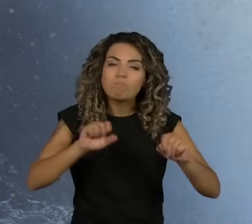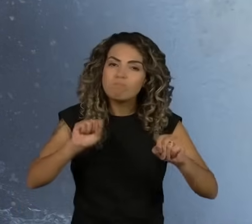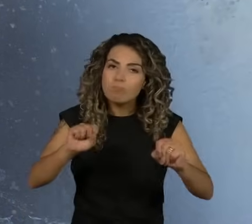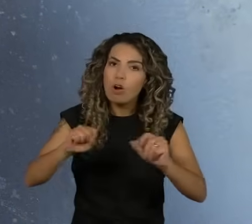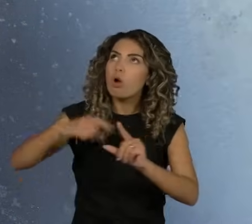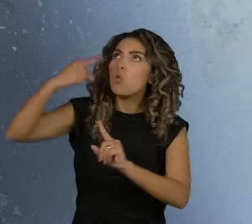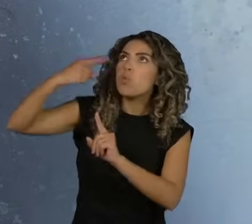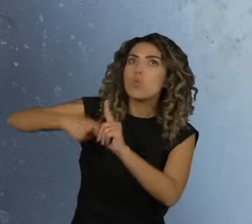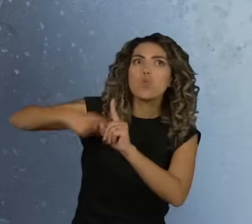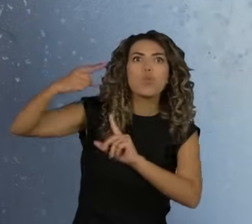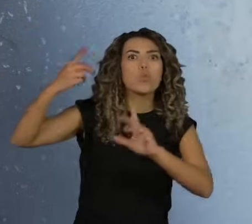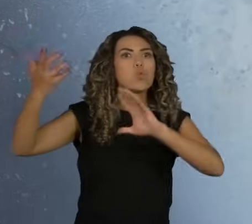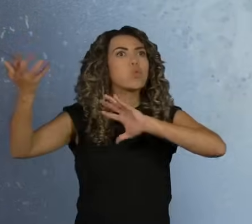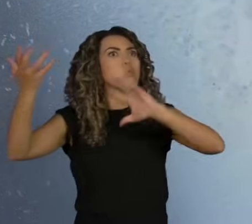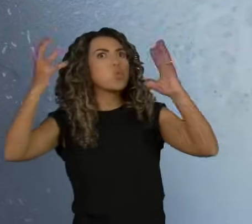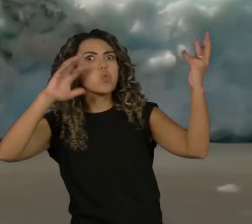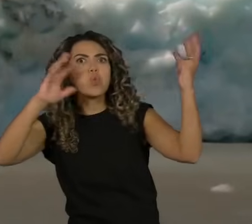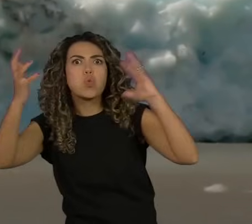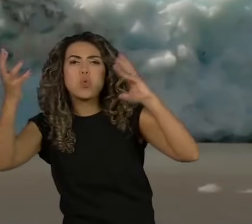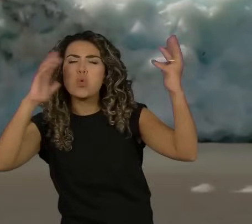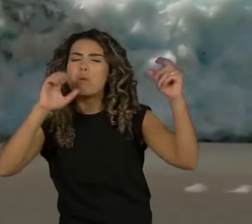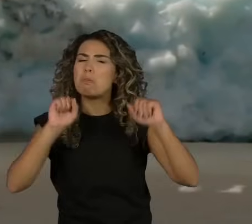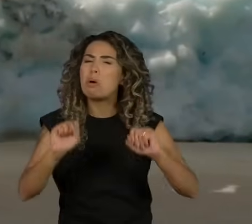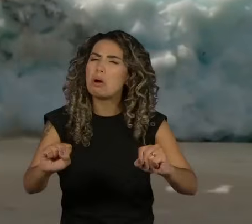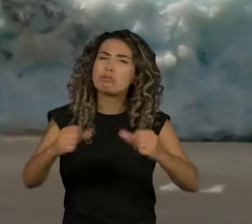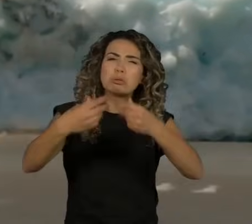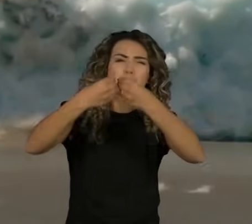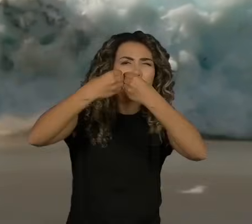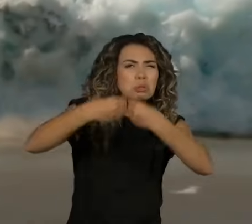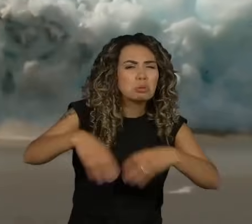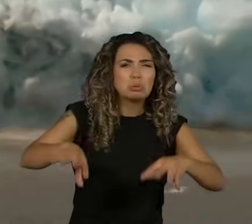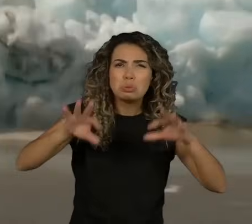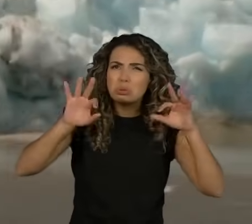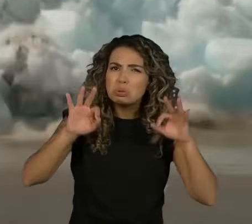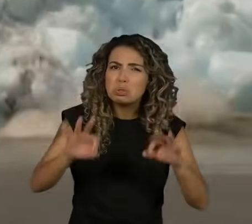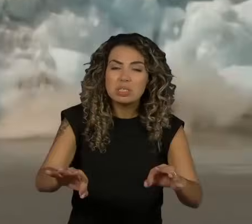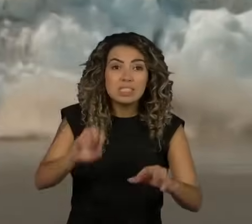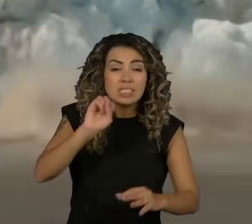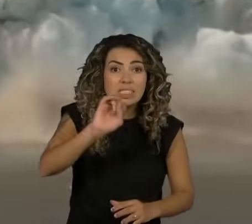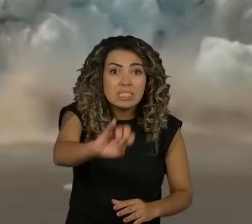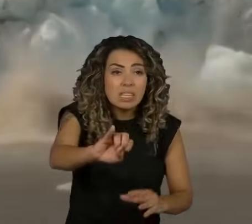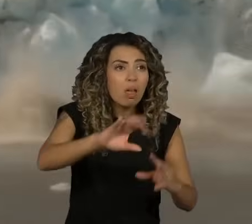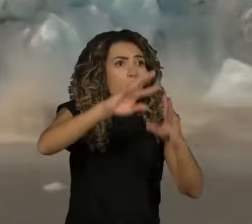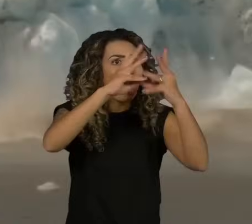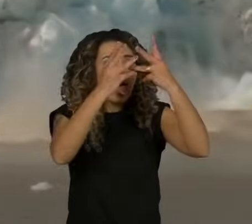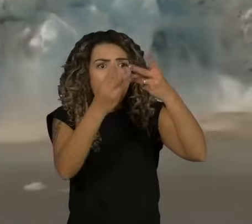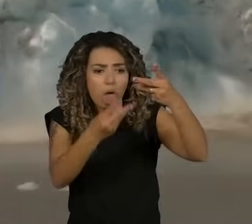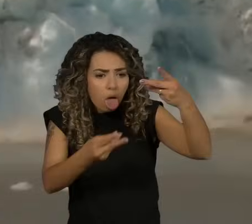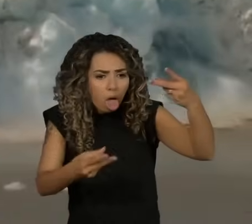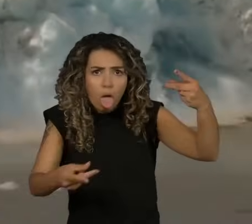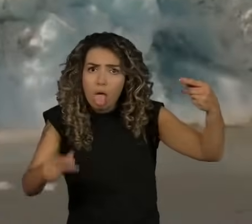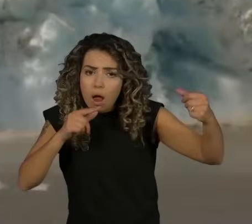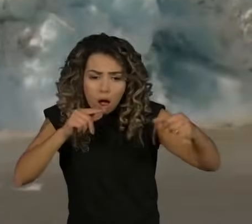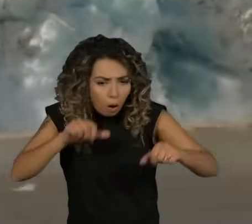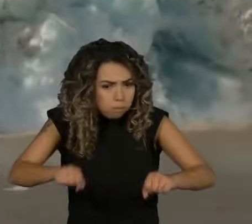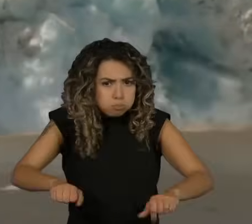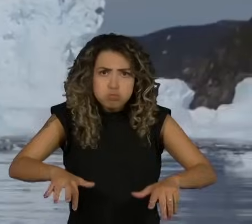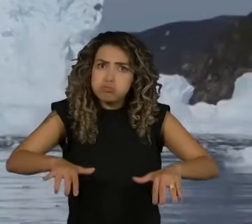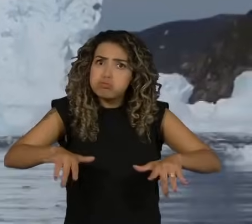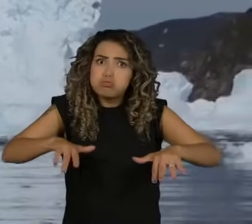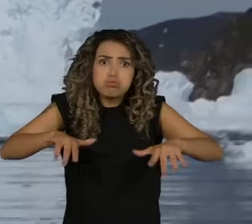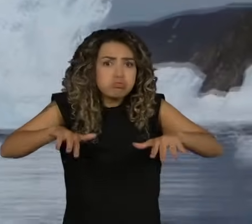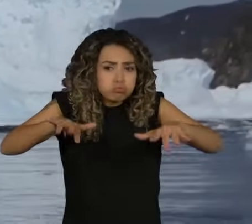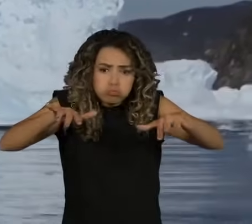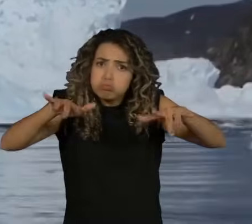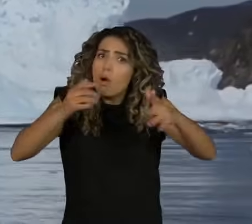pode significar um limite crítico que, se for ultrapassado, causará alterações irreversíveis no planeta.